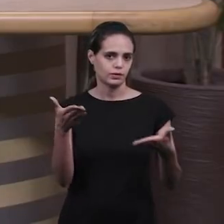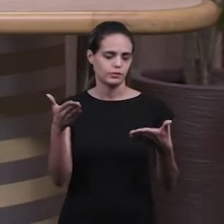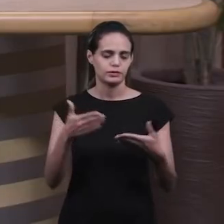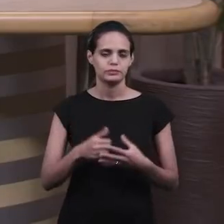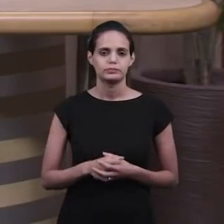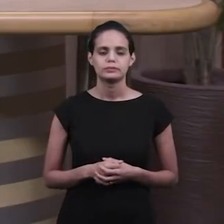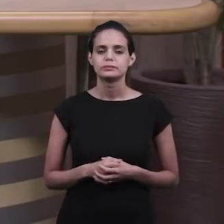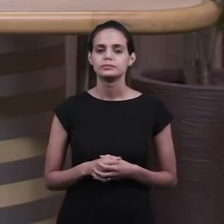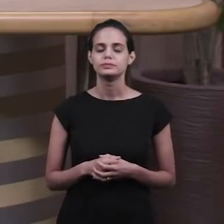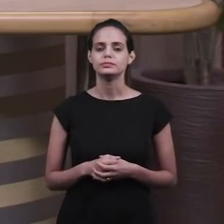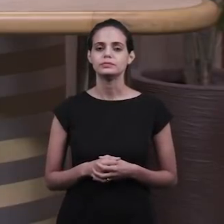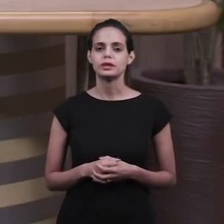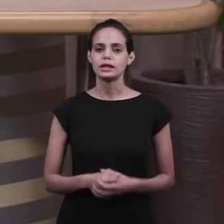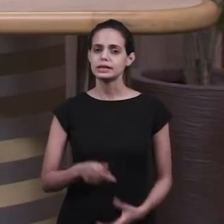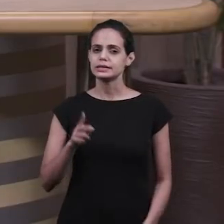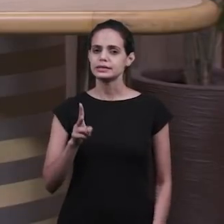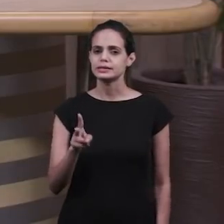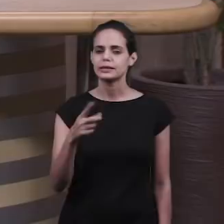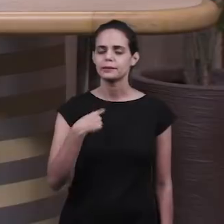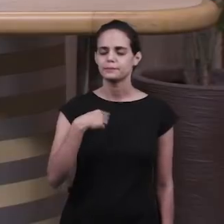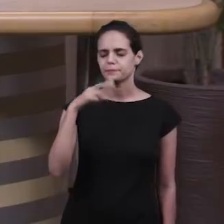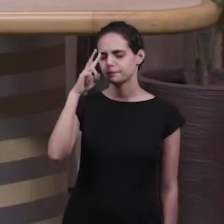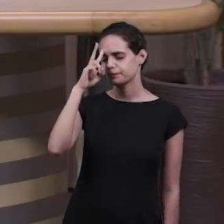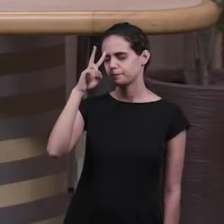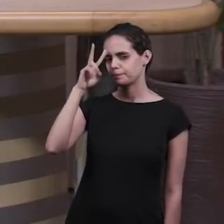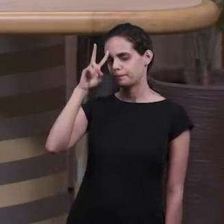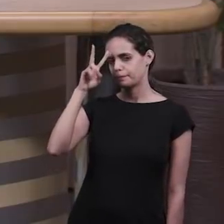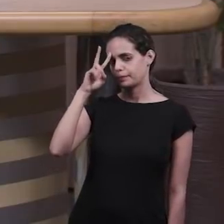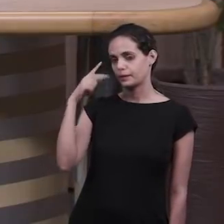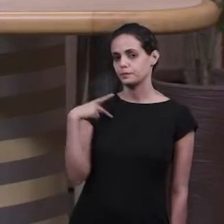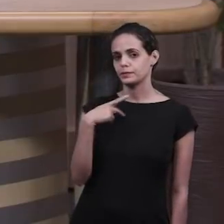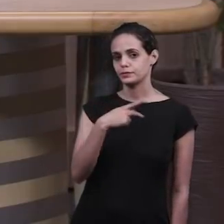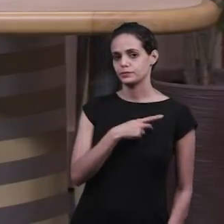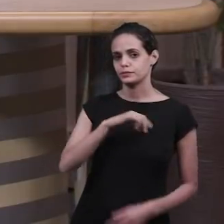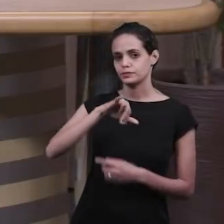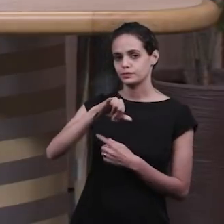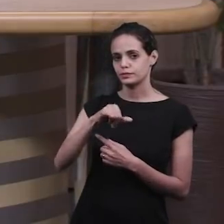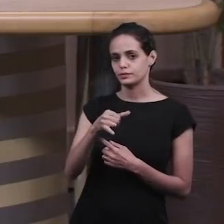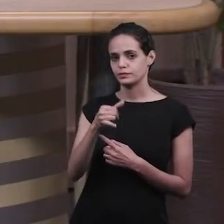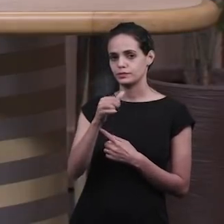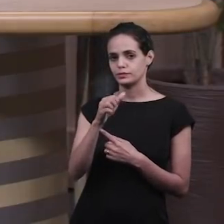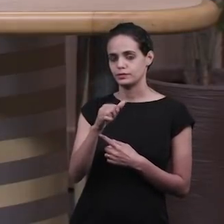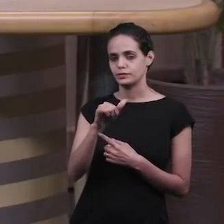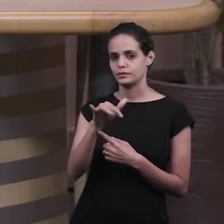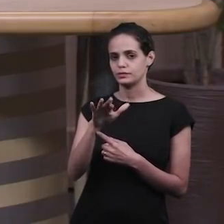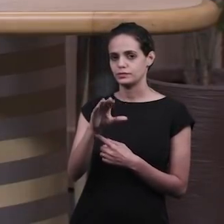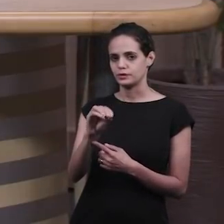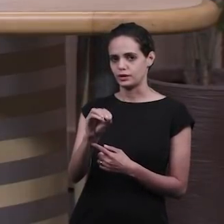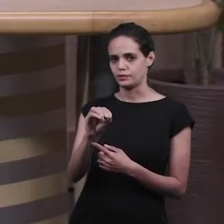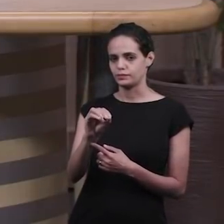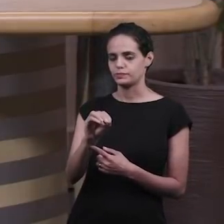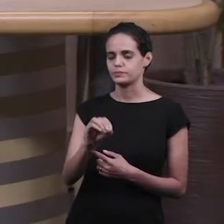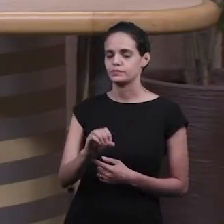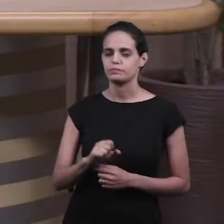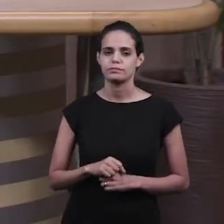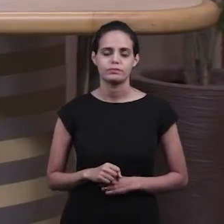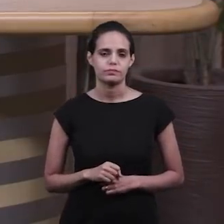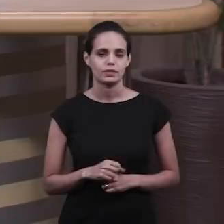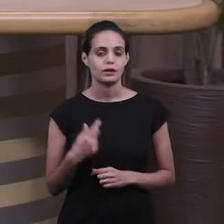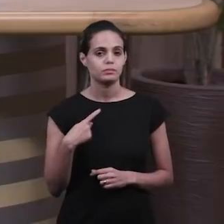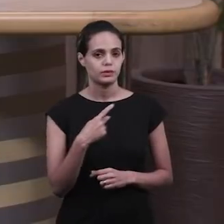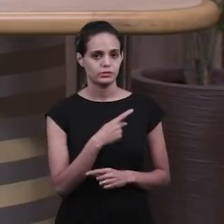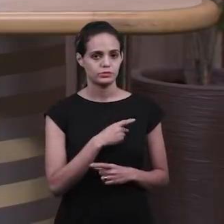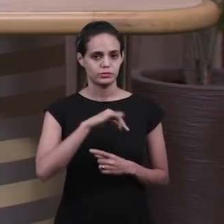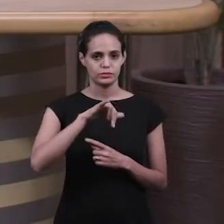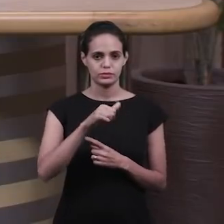sempre me vem. Pastor Jairo. Pastor Jairo é um pastor lá do